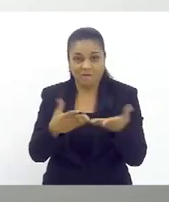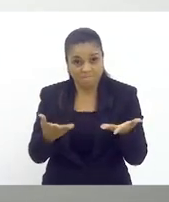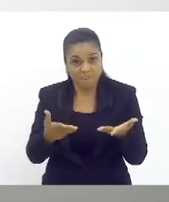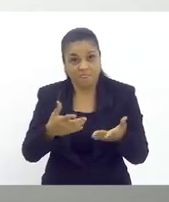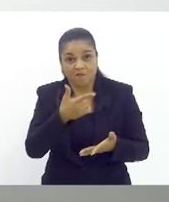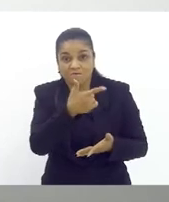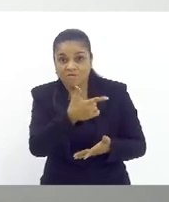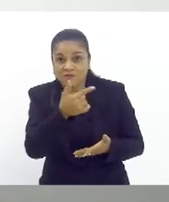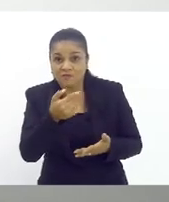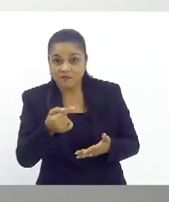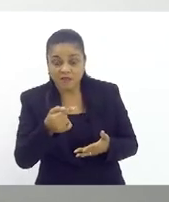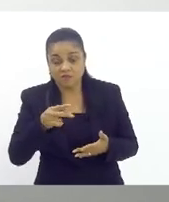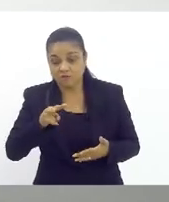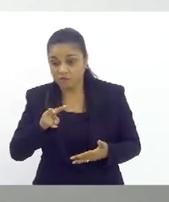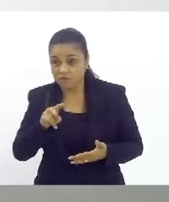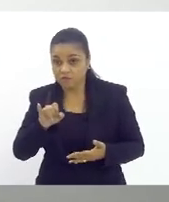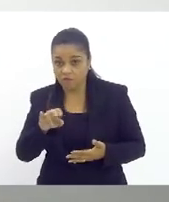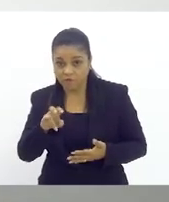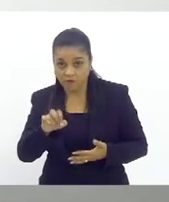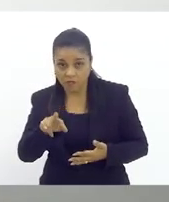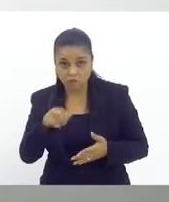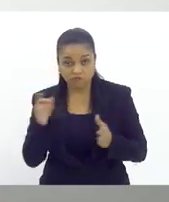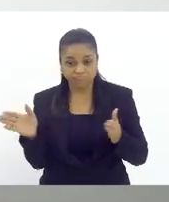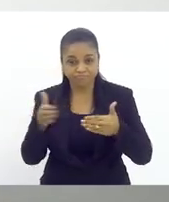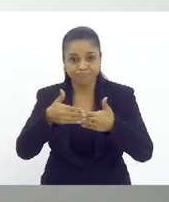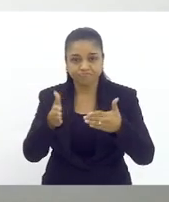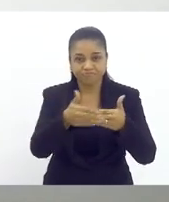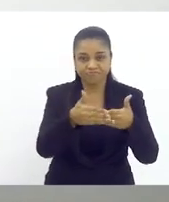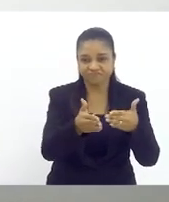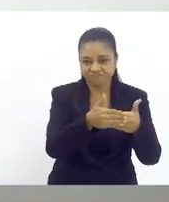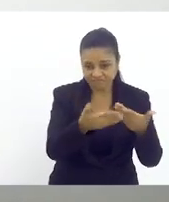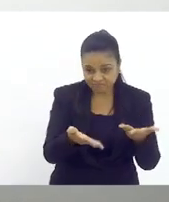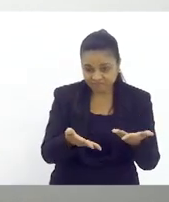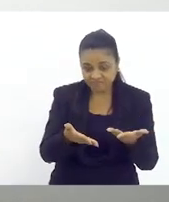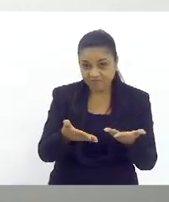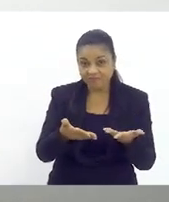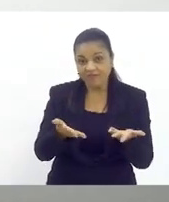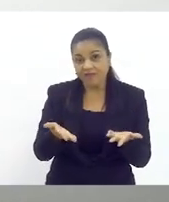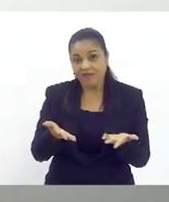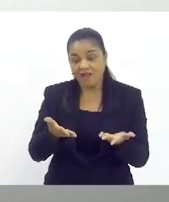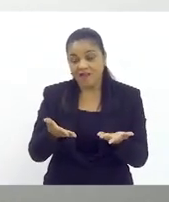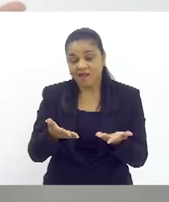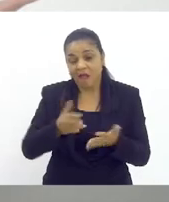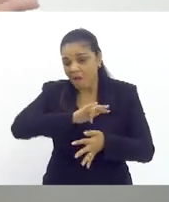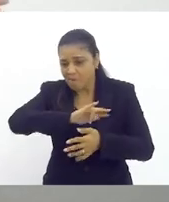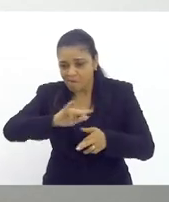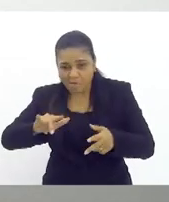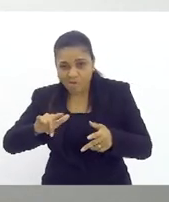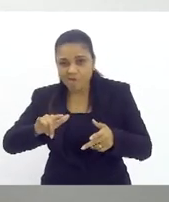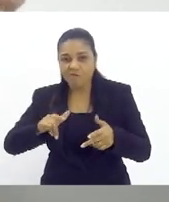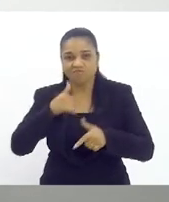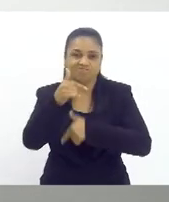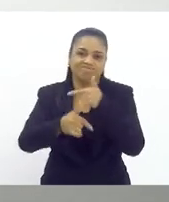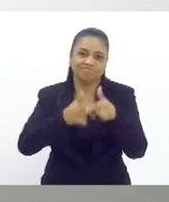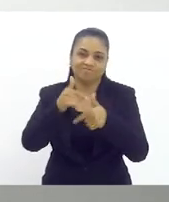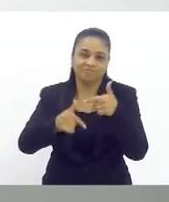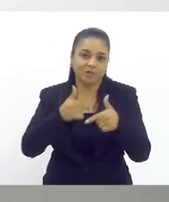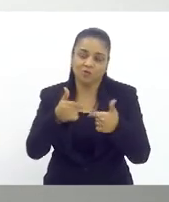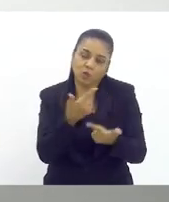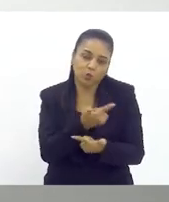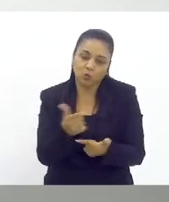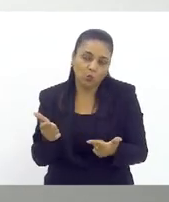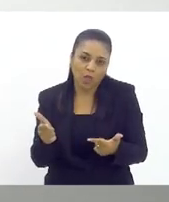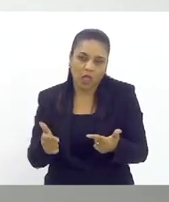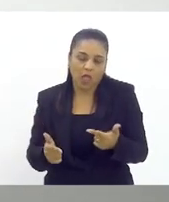27 viveiros foram fechados e muitos trabalham sem sem Renascer porque produzem menos de